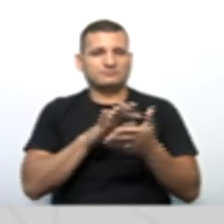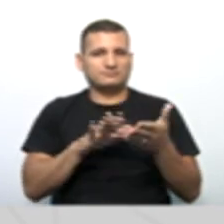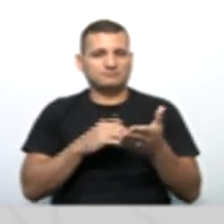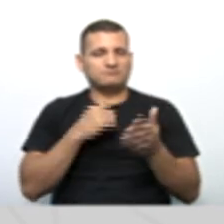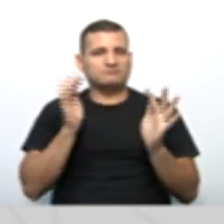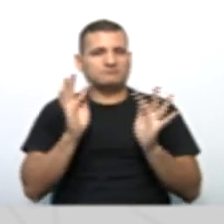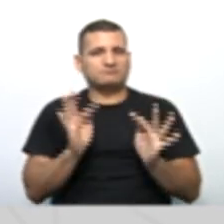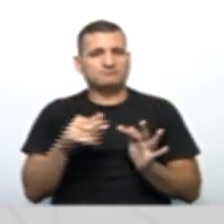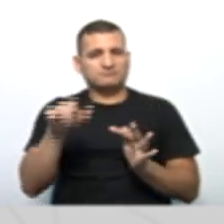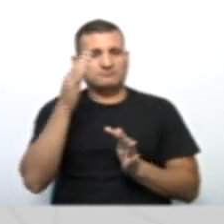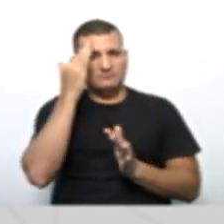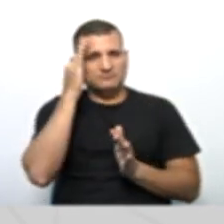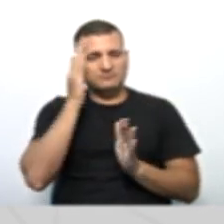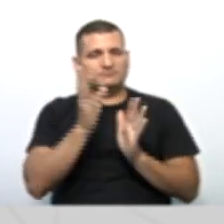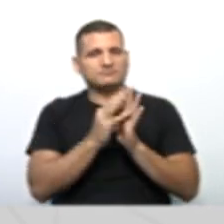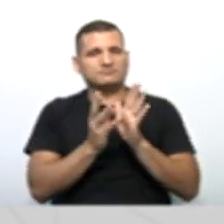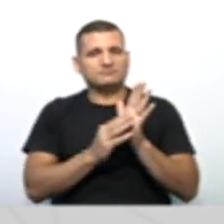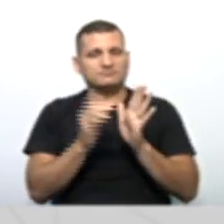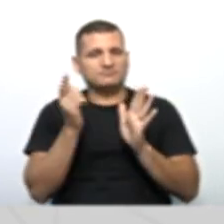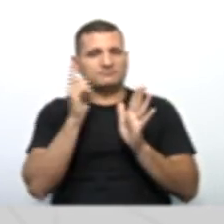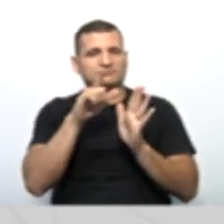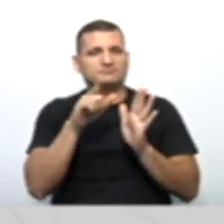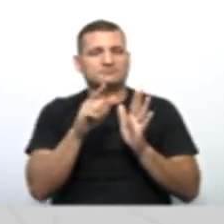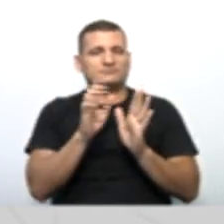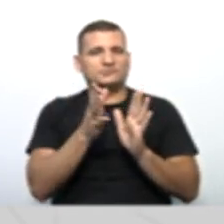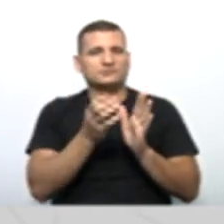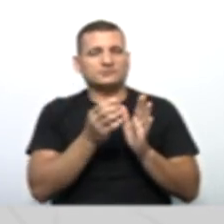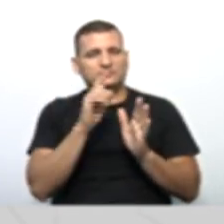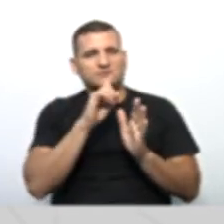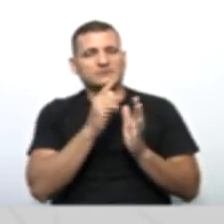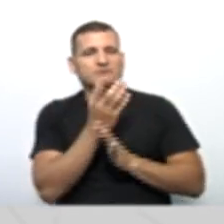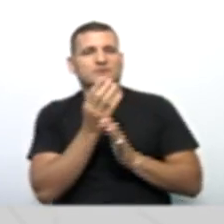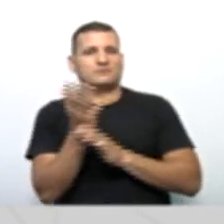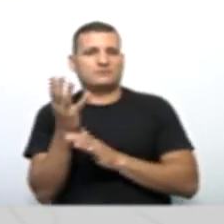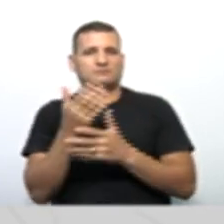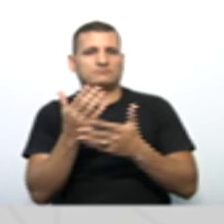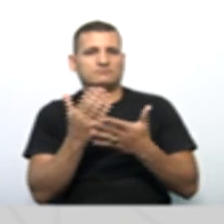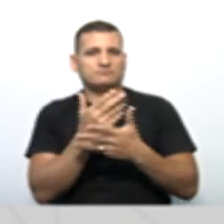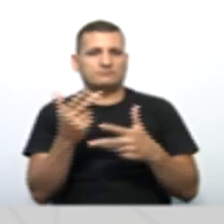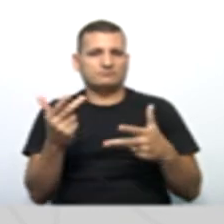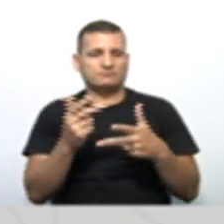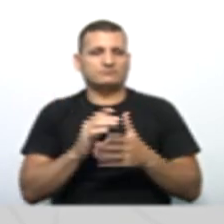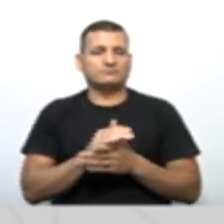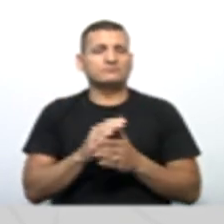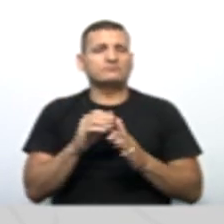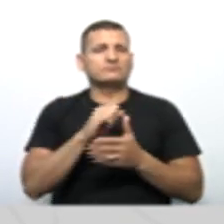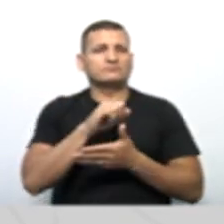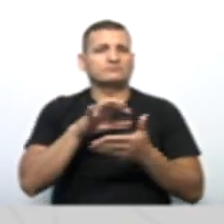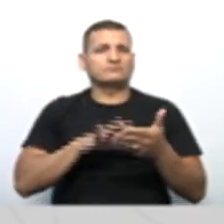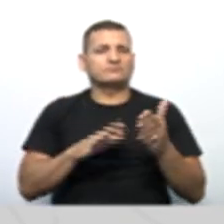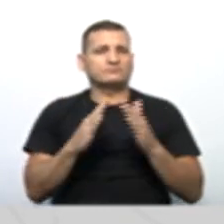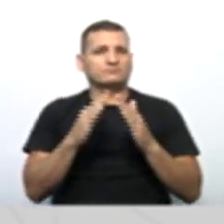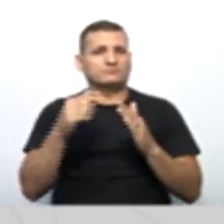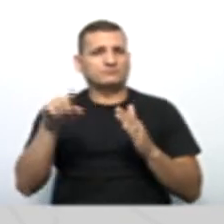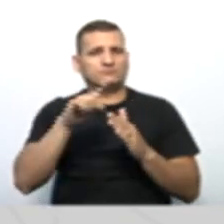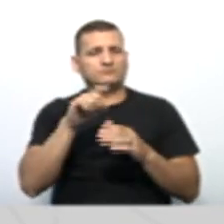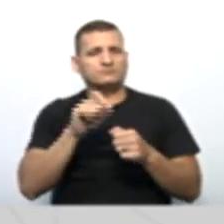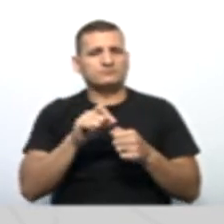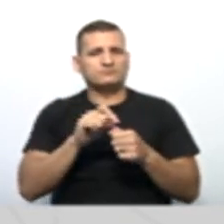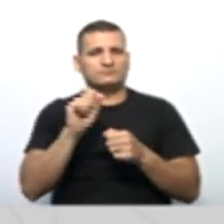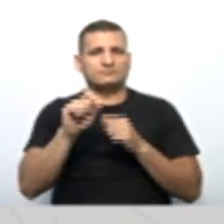entenderão conteúdo conseguiram produzir alguma coisa e atividade percurso de vocês é exatamente isso daí